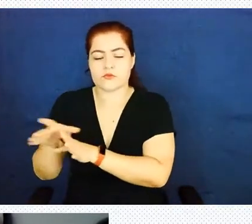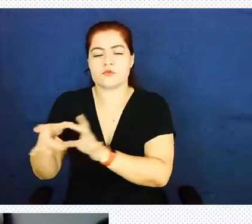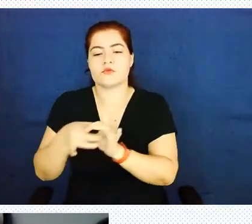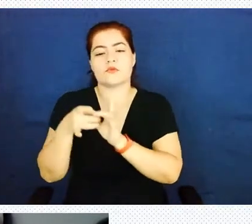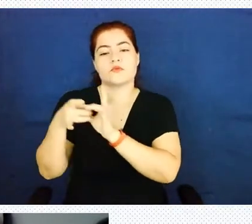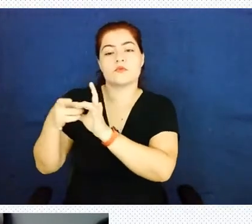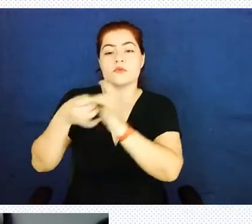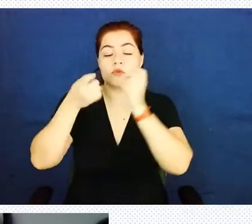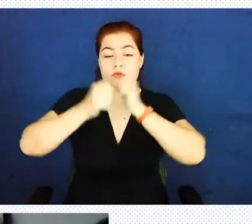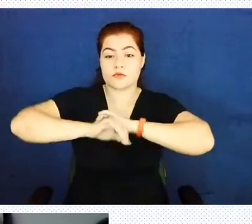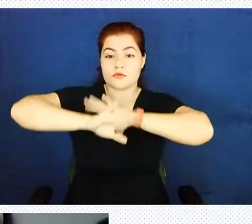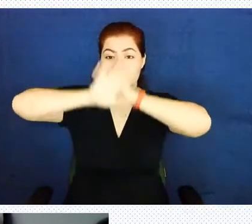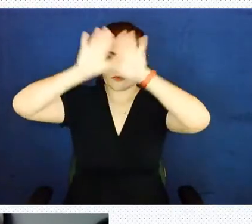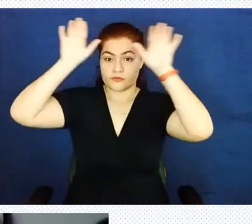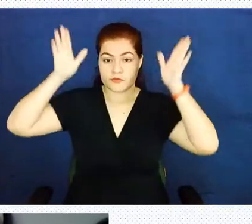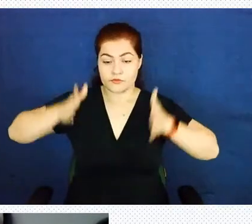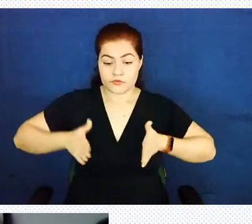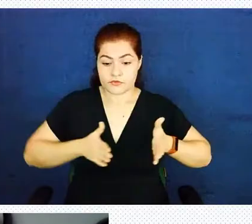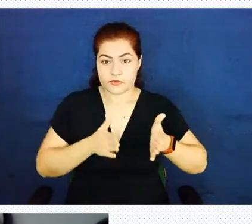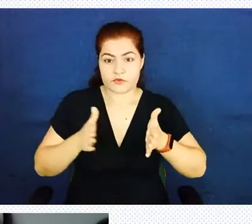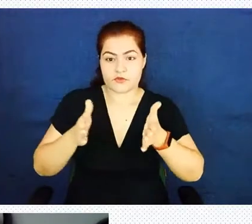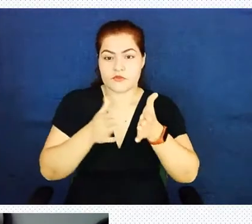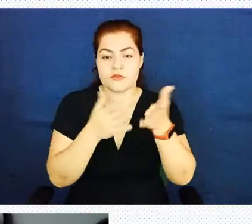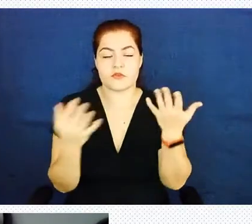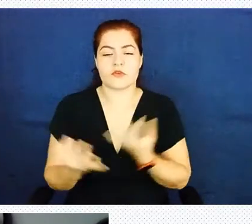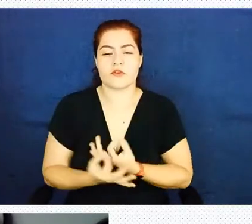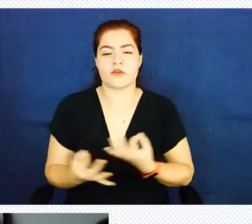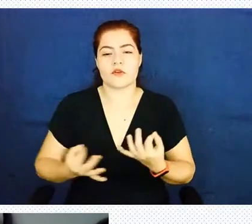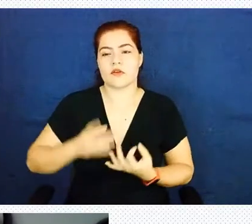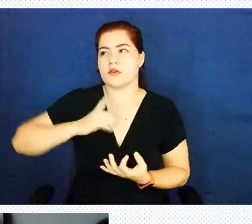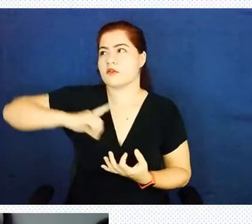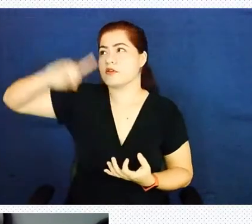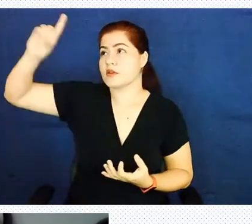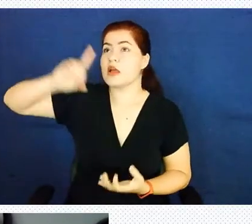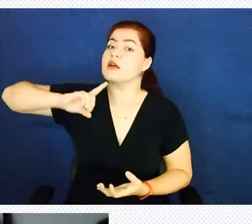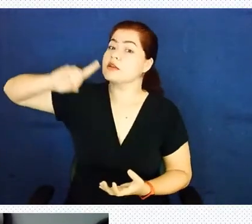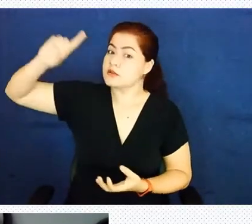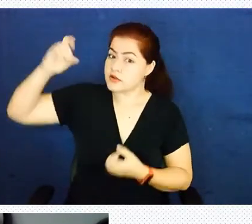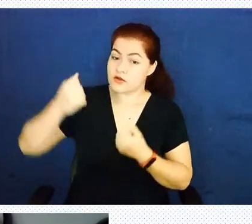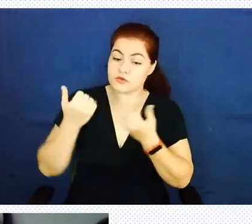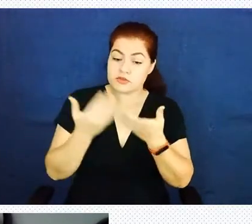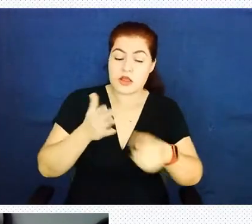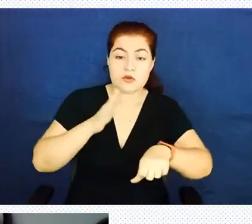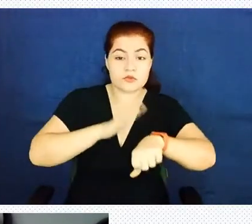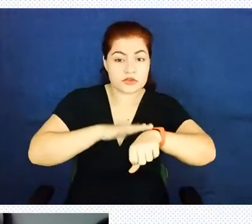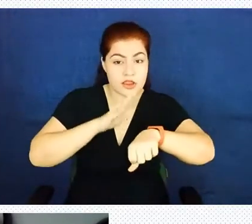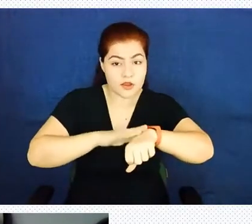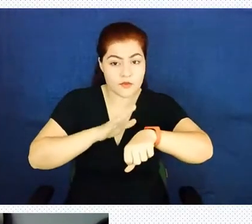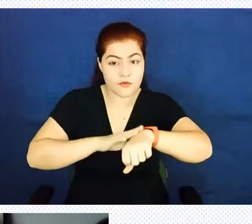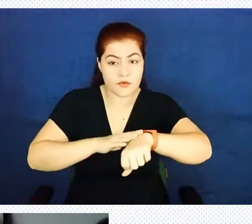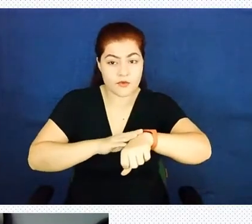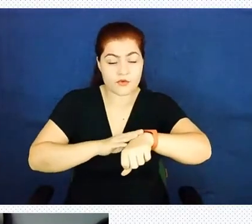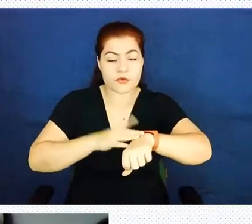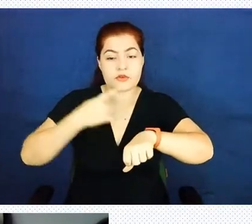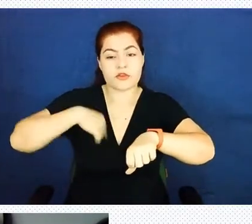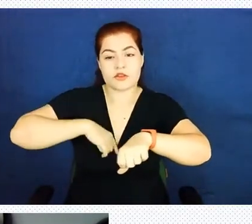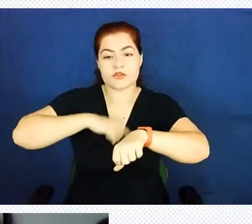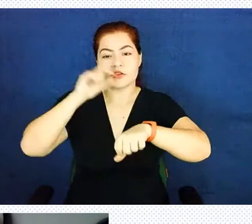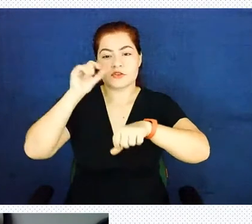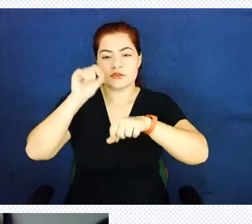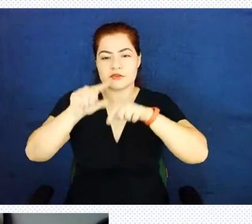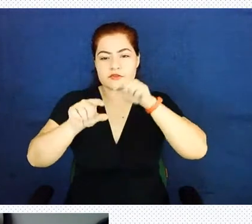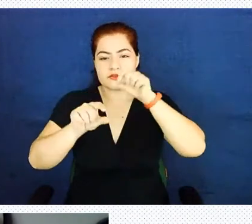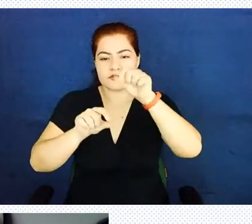no rumo das perfeições divinas. Deus dá o tempo trocado em miúdo, através das migalhas